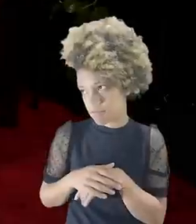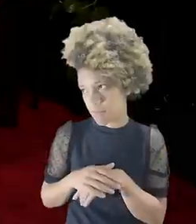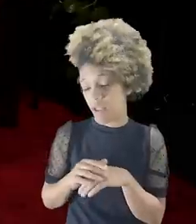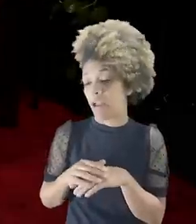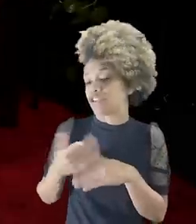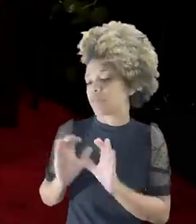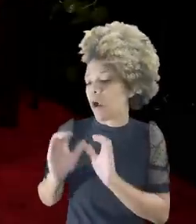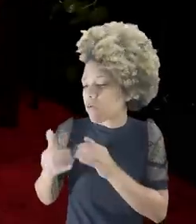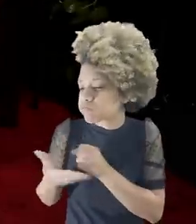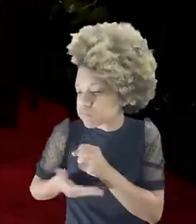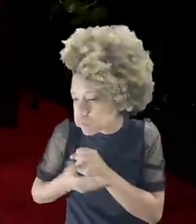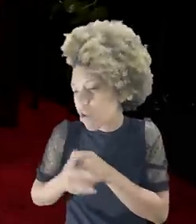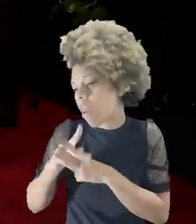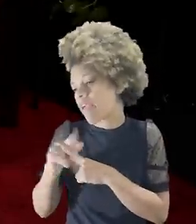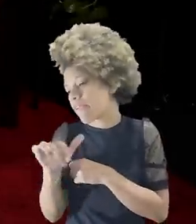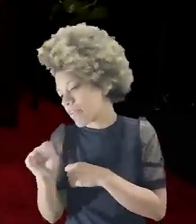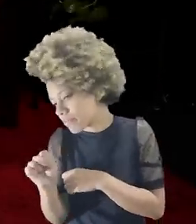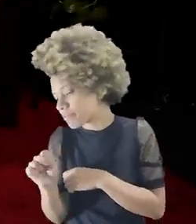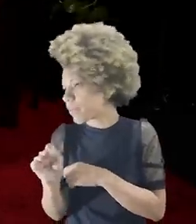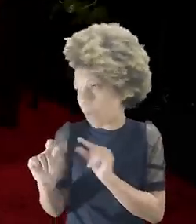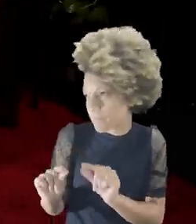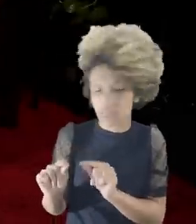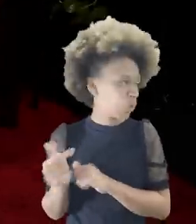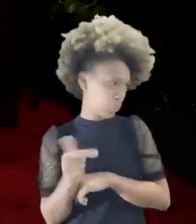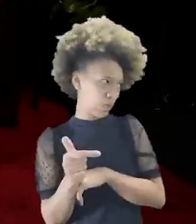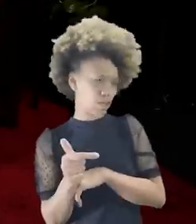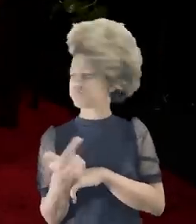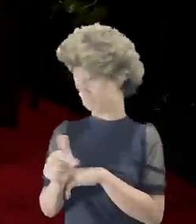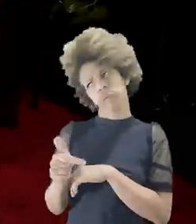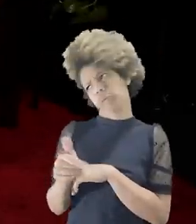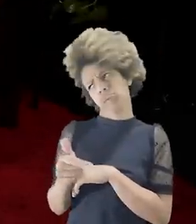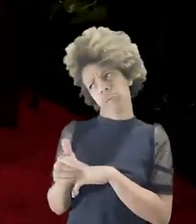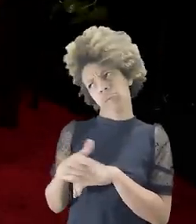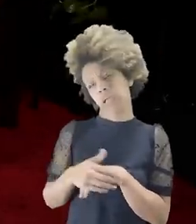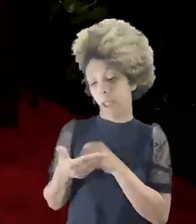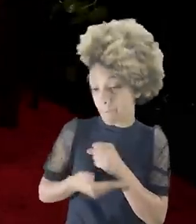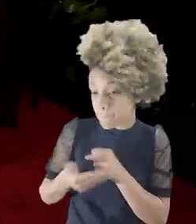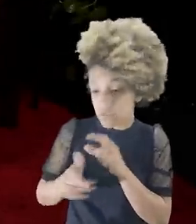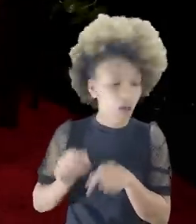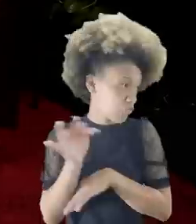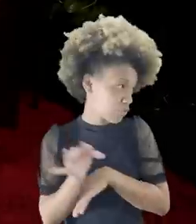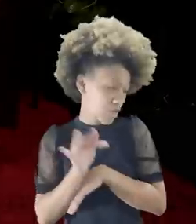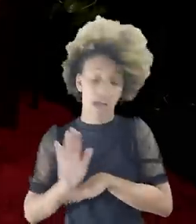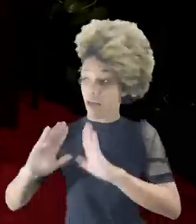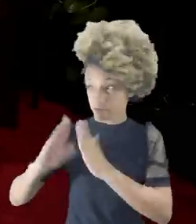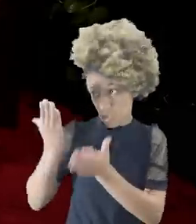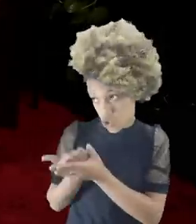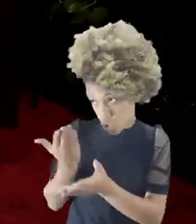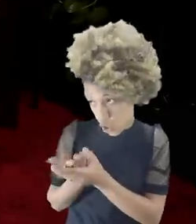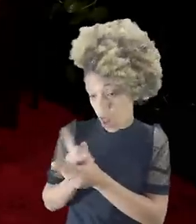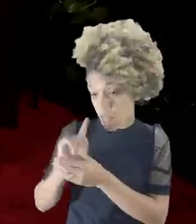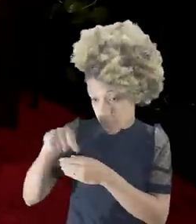não tem a categoria de base do Lakers ao mini do Lakers isso não existe não existe rapazes as